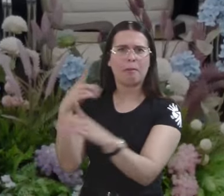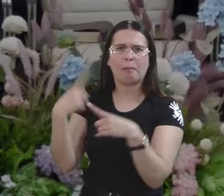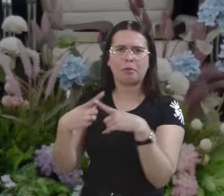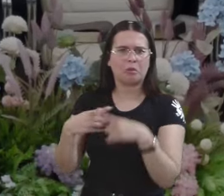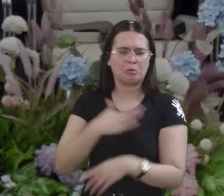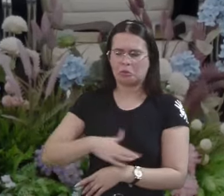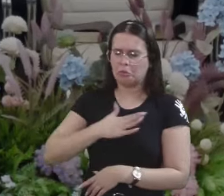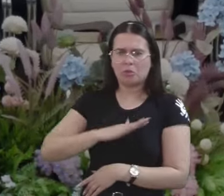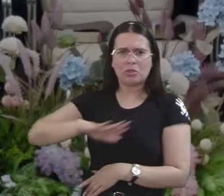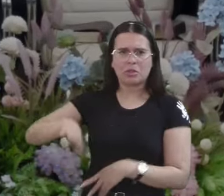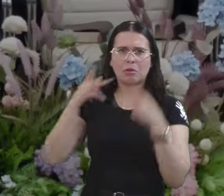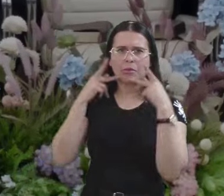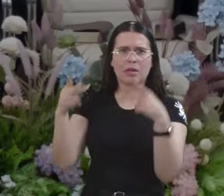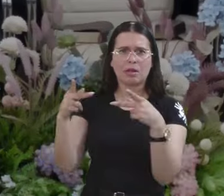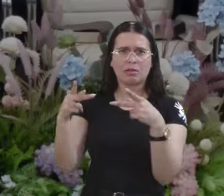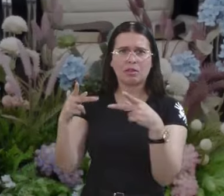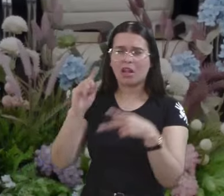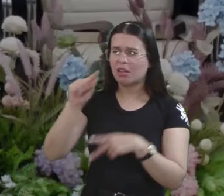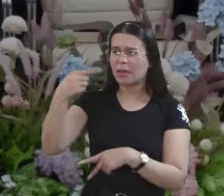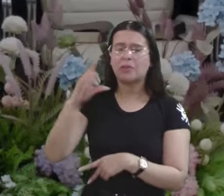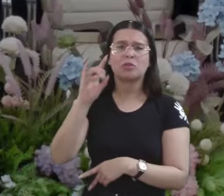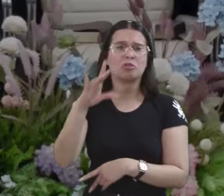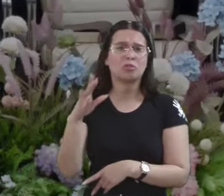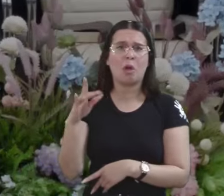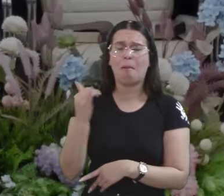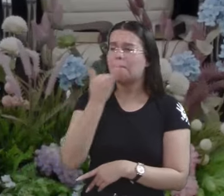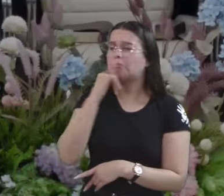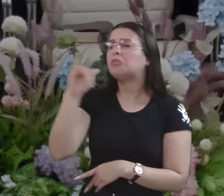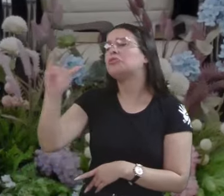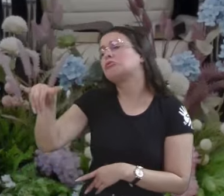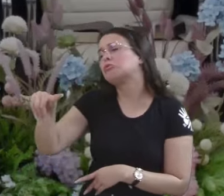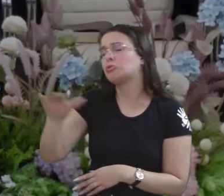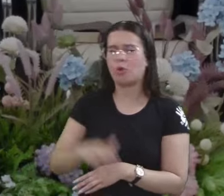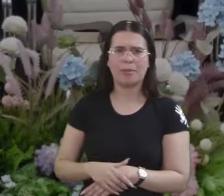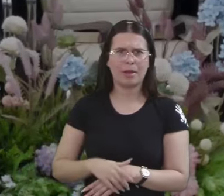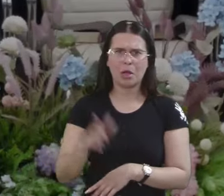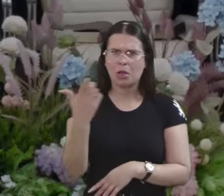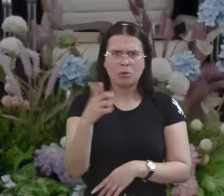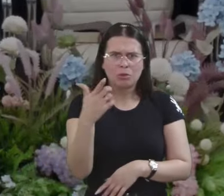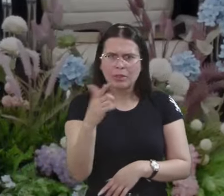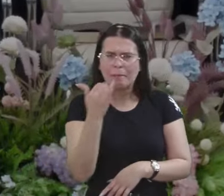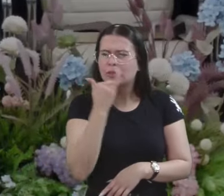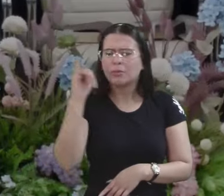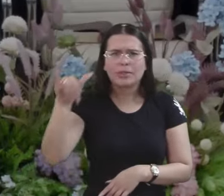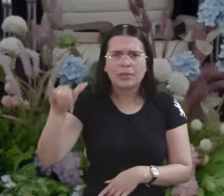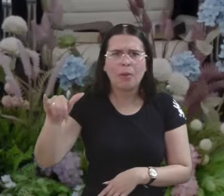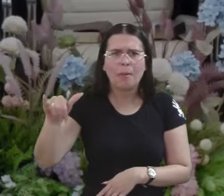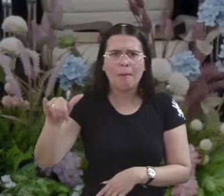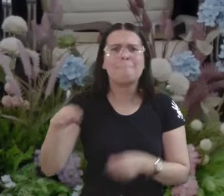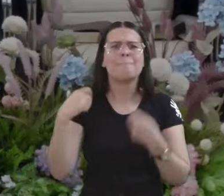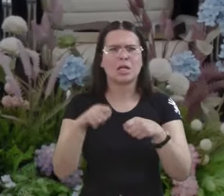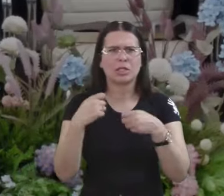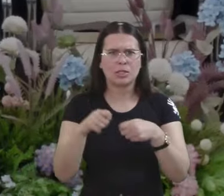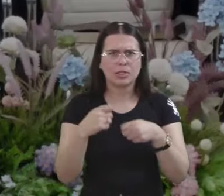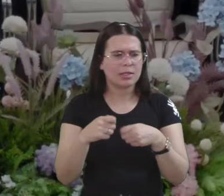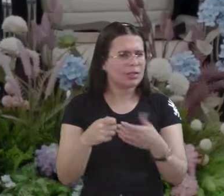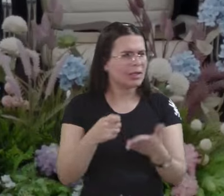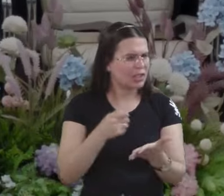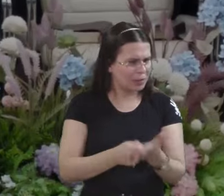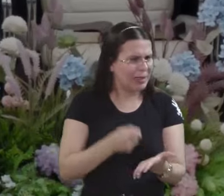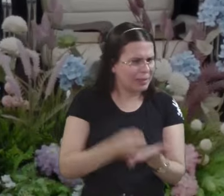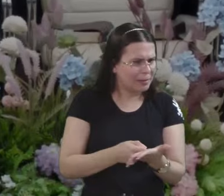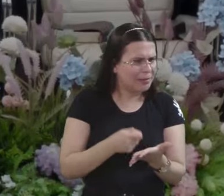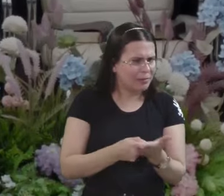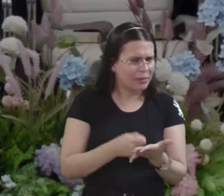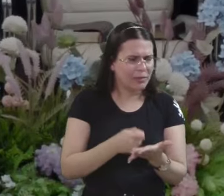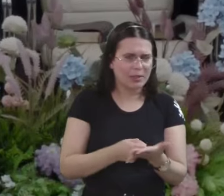perdão, ficou tudo certo. Não tem pedido de perdão, tem disciplina. Aquilo que a gente faz com o membro raso, faz também